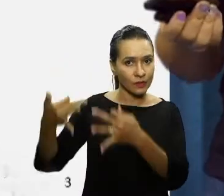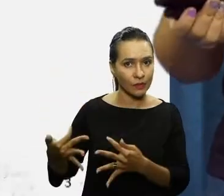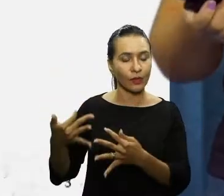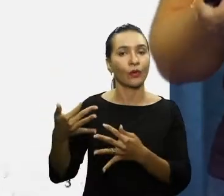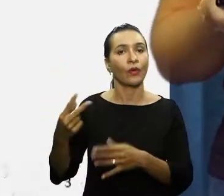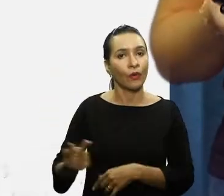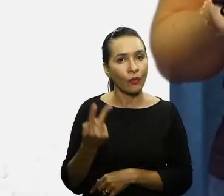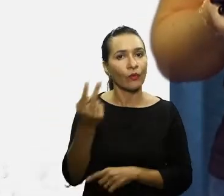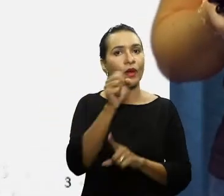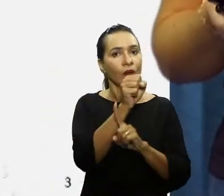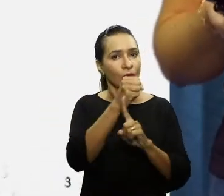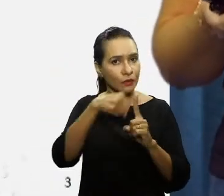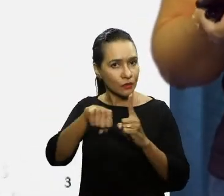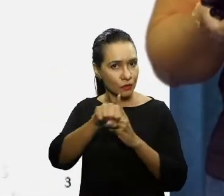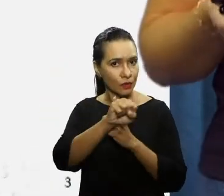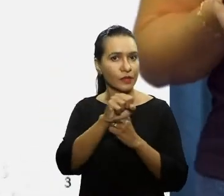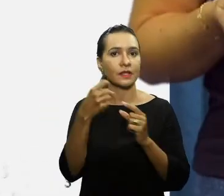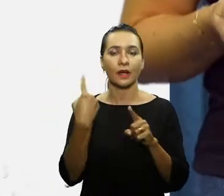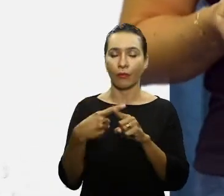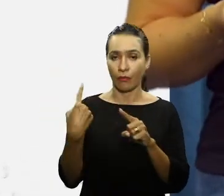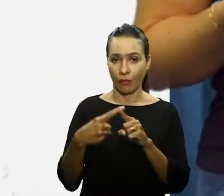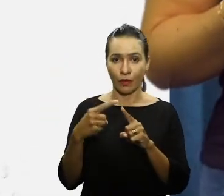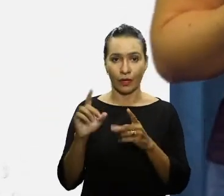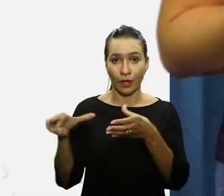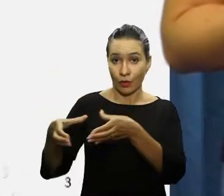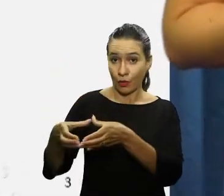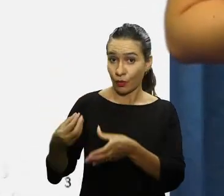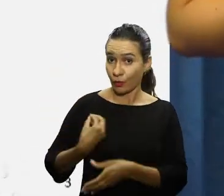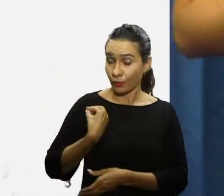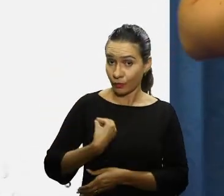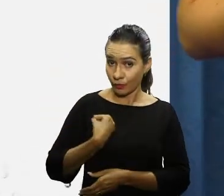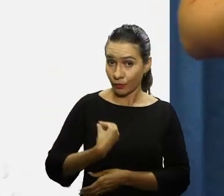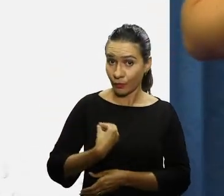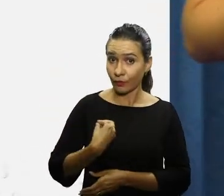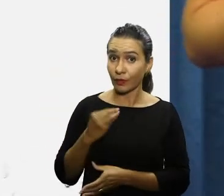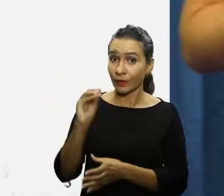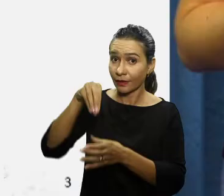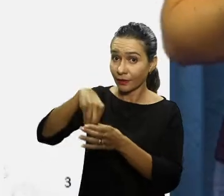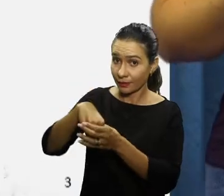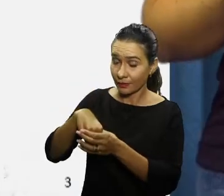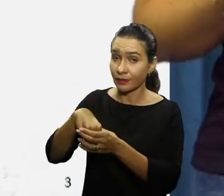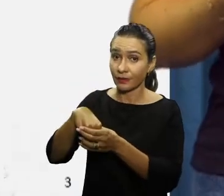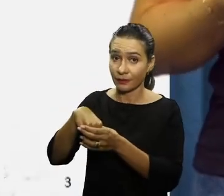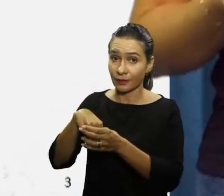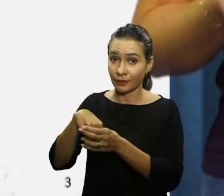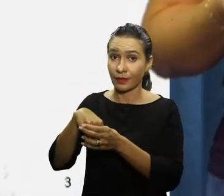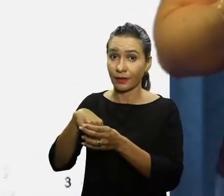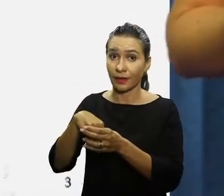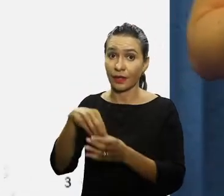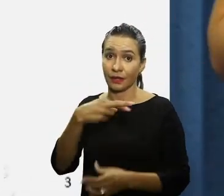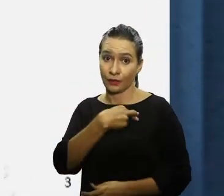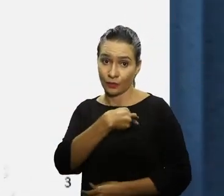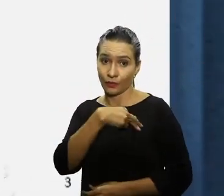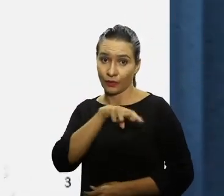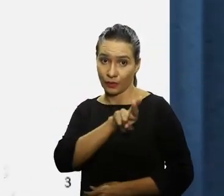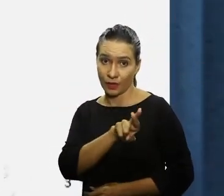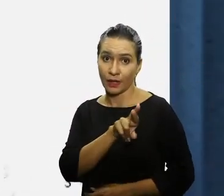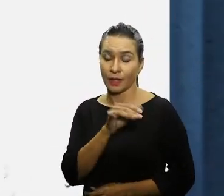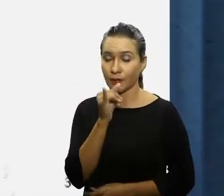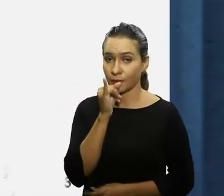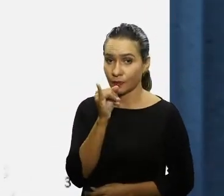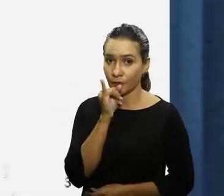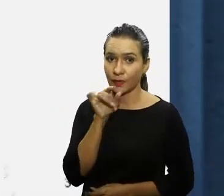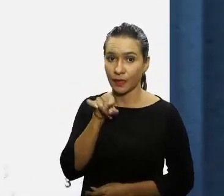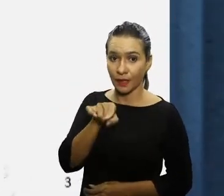sociais, porque os seres vivos, eles dentro de algumas religiosidades, por exemplo,